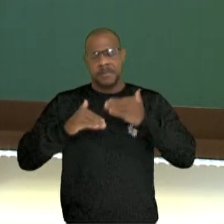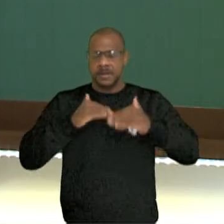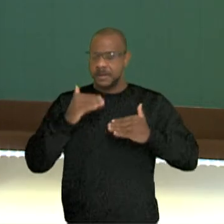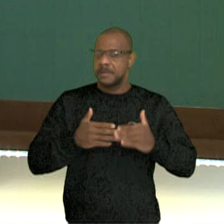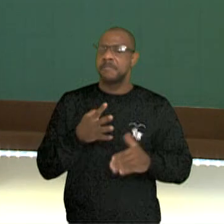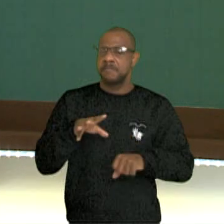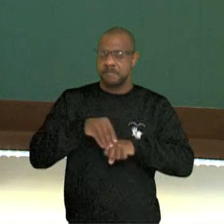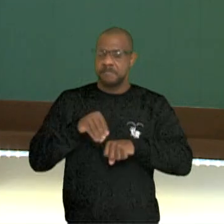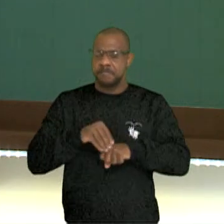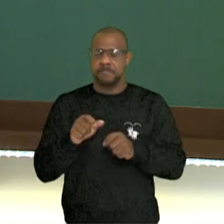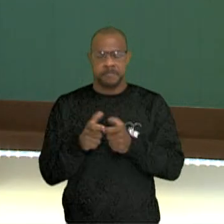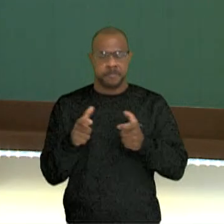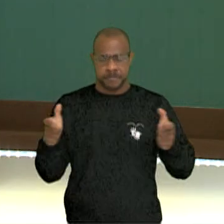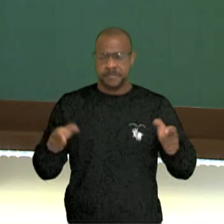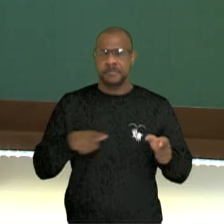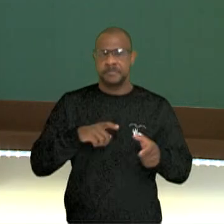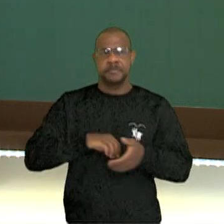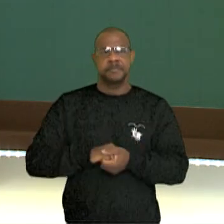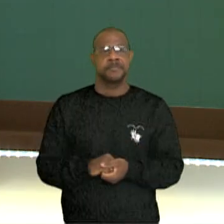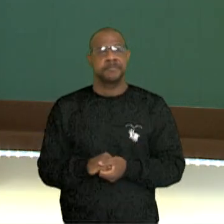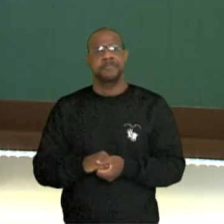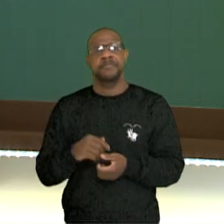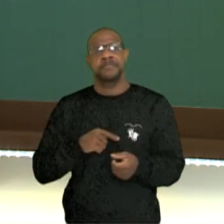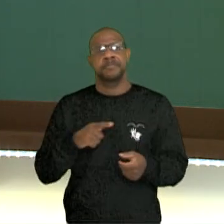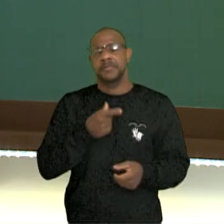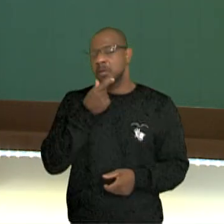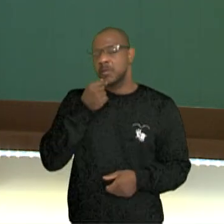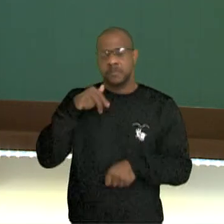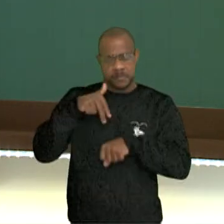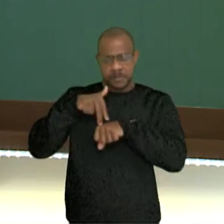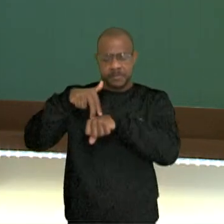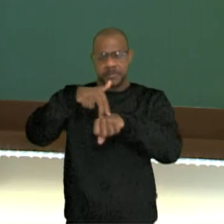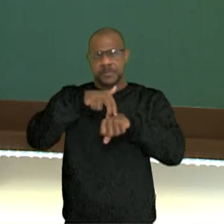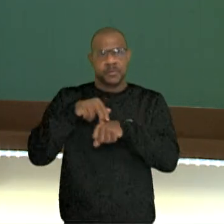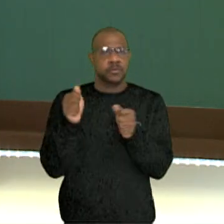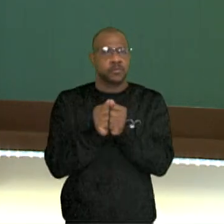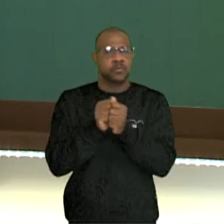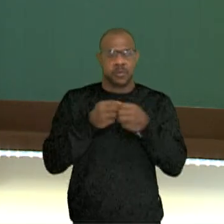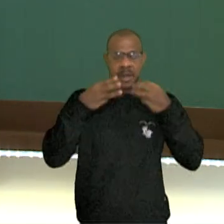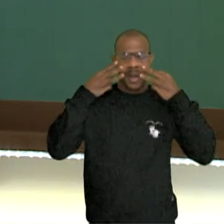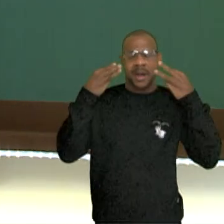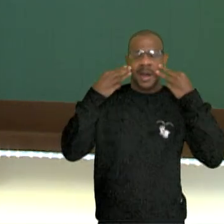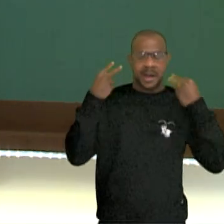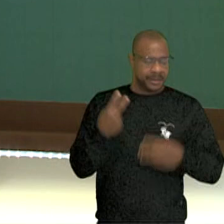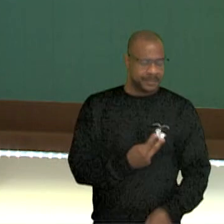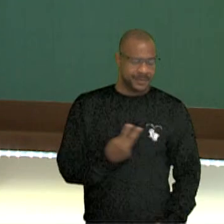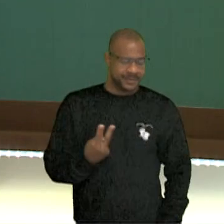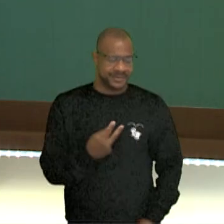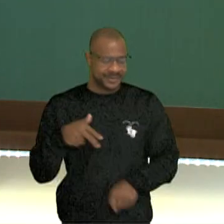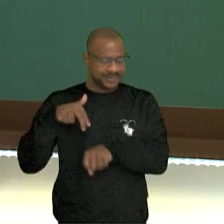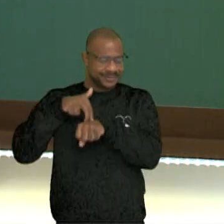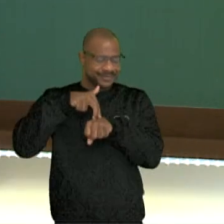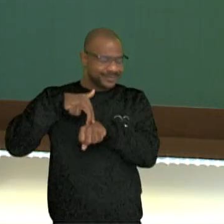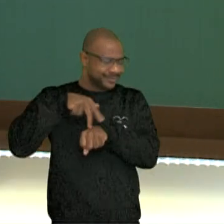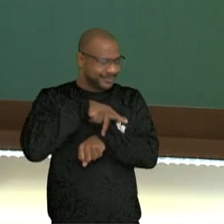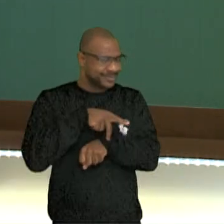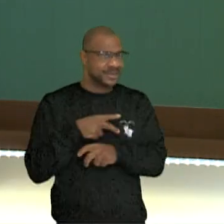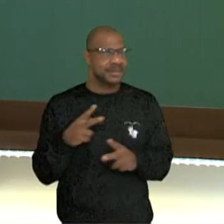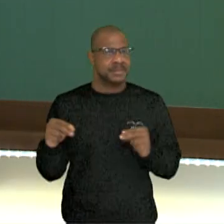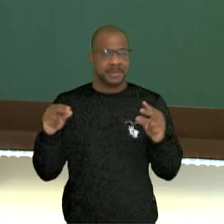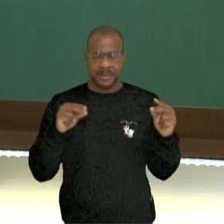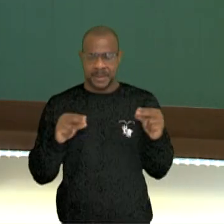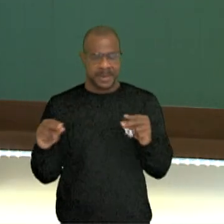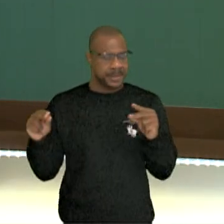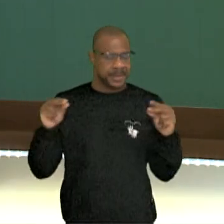nosso conhecimento. Temos aqui o Pequeno Príncipe com a raposa, né? Então existe ali um diálogo